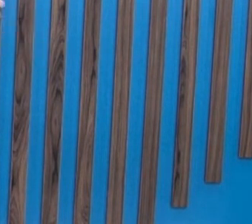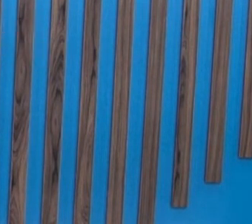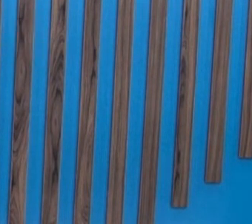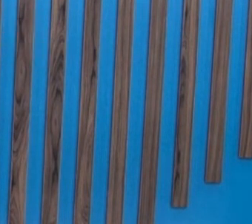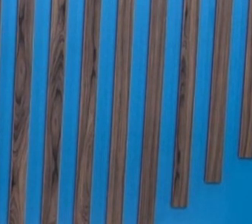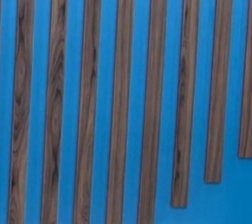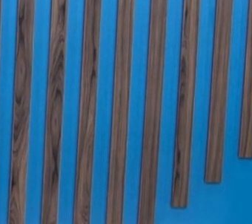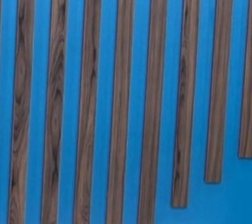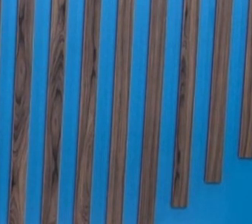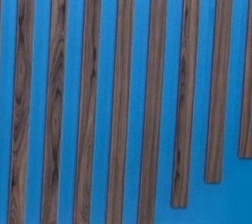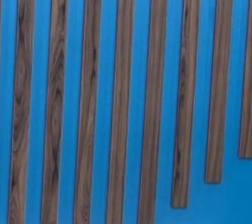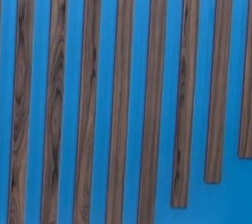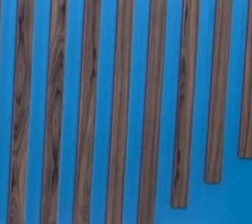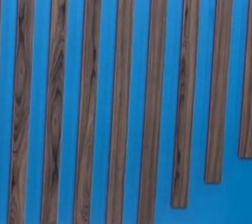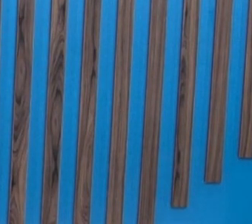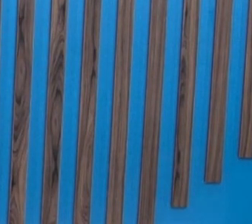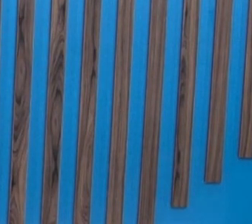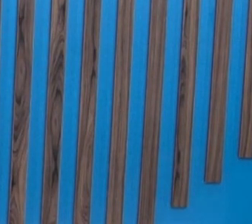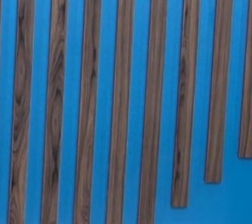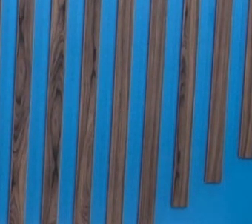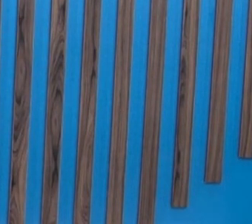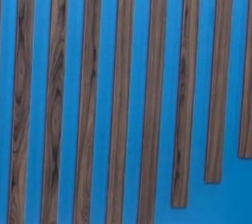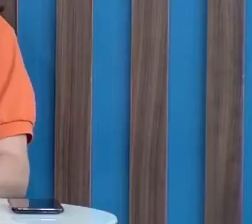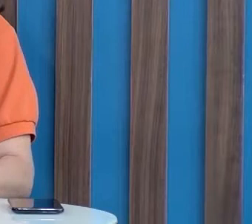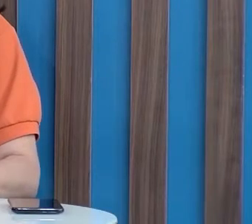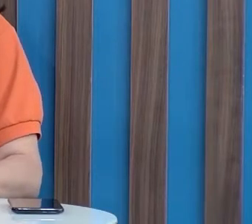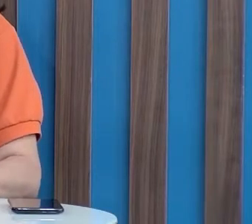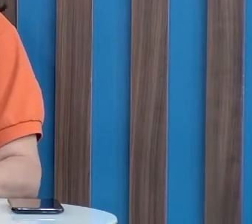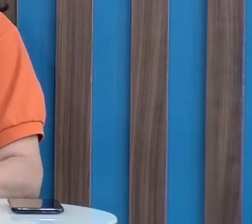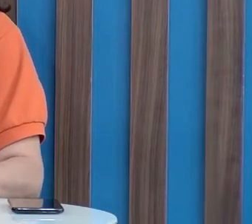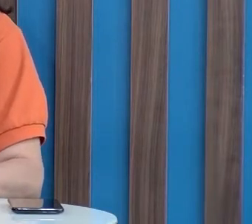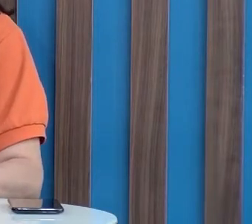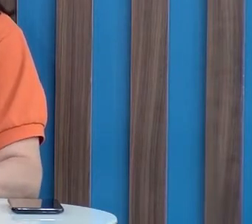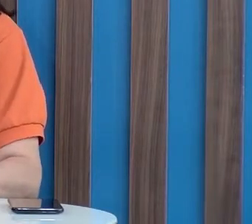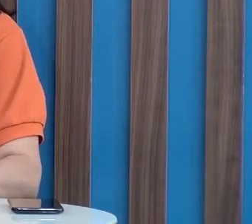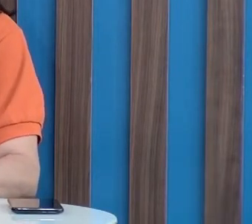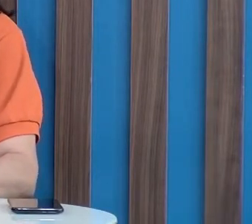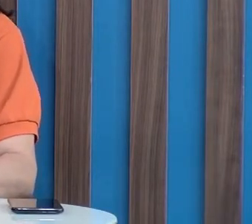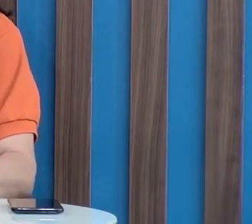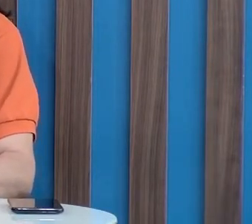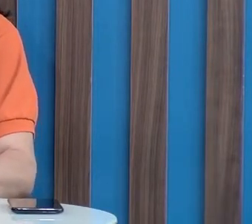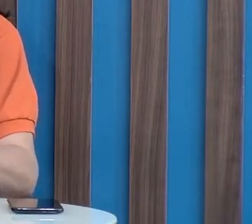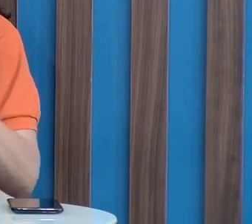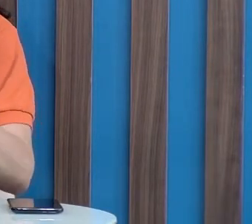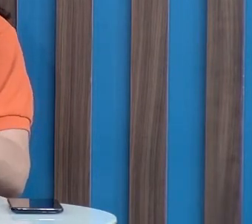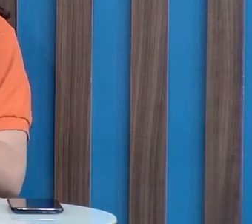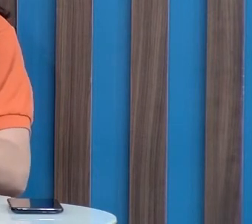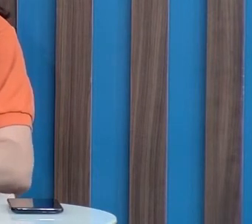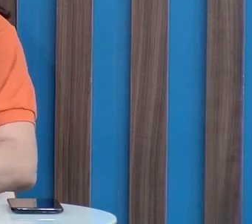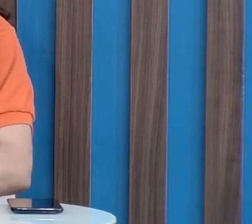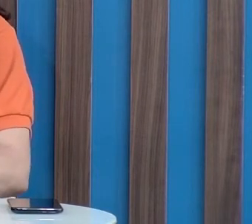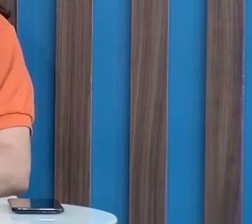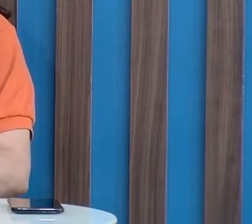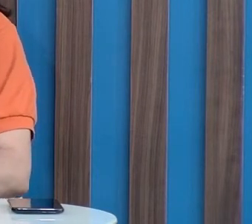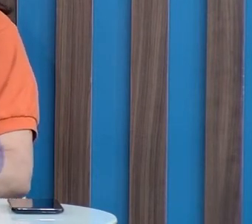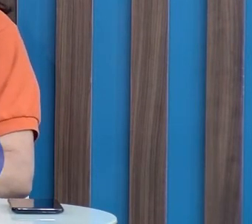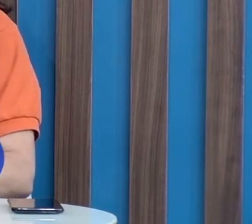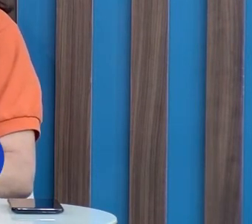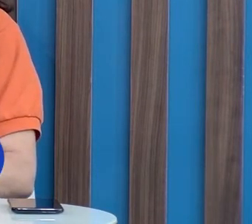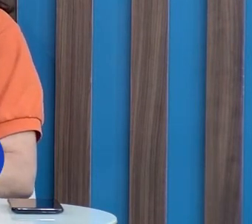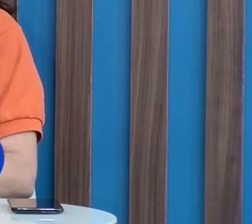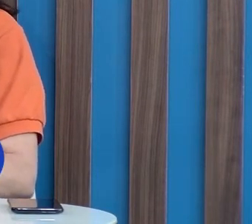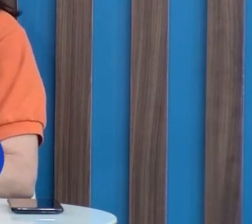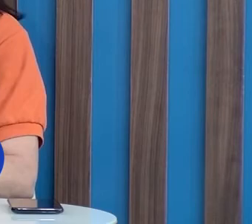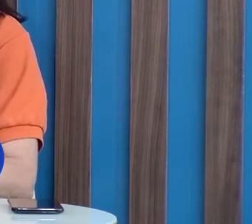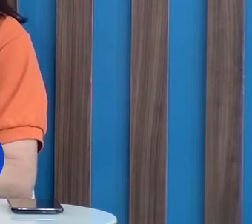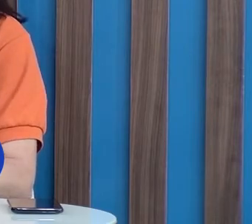é a professora Esther, né, professora Sandra? É Bom verdade. dia. Bom dia, professora Verônica. É verdade. Mas a gente vai torcer para ela voltar rapidinho aqui, né, para as